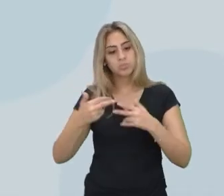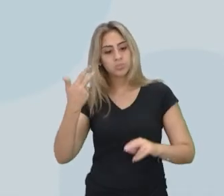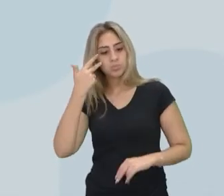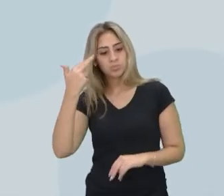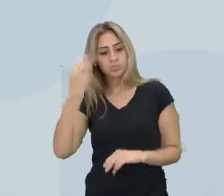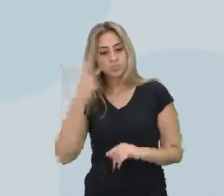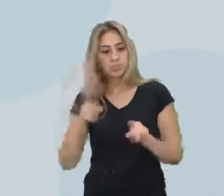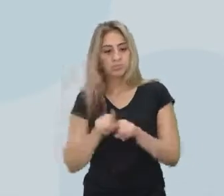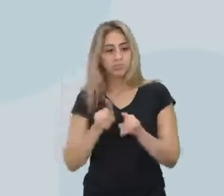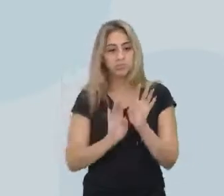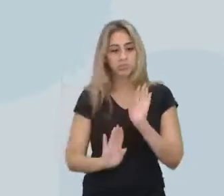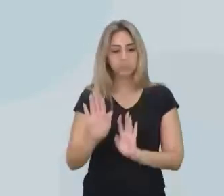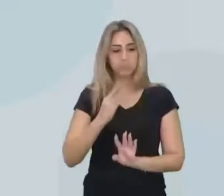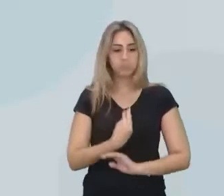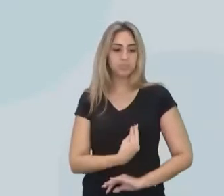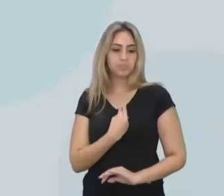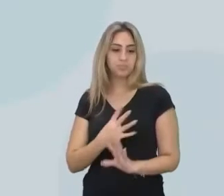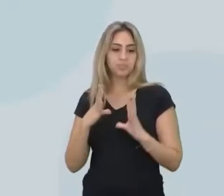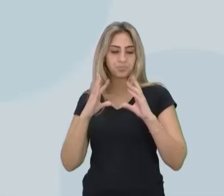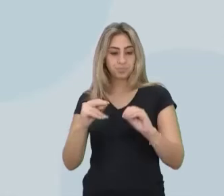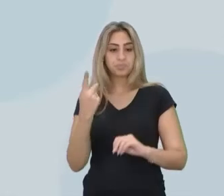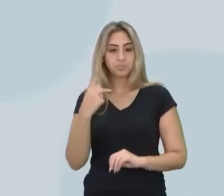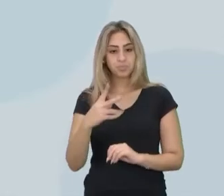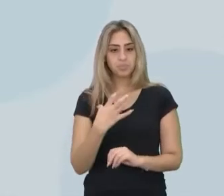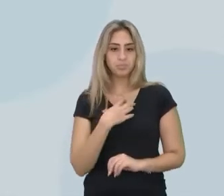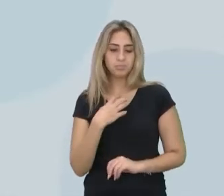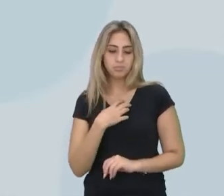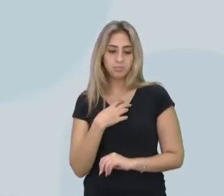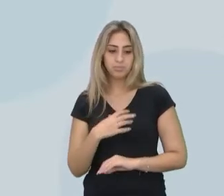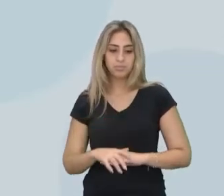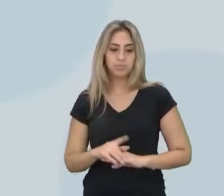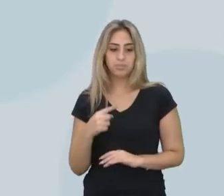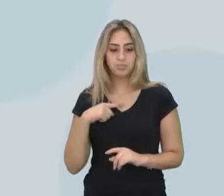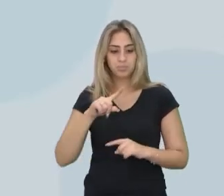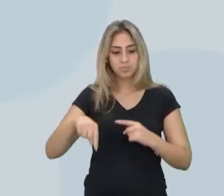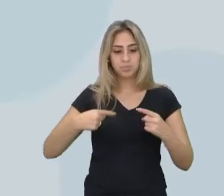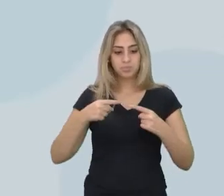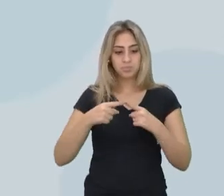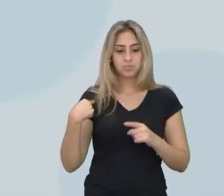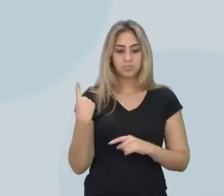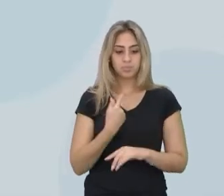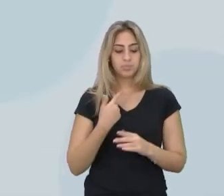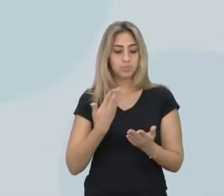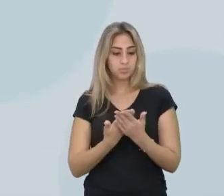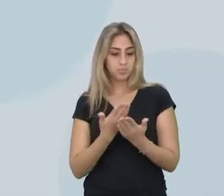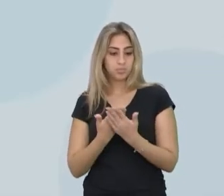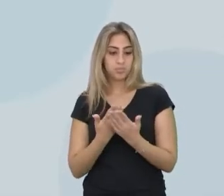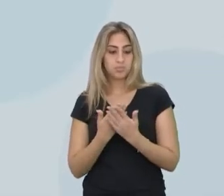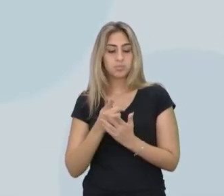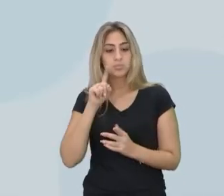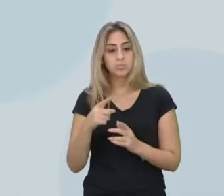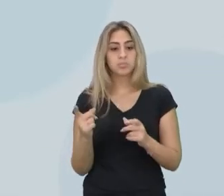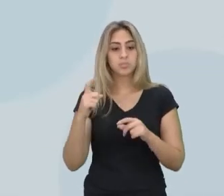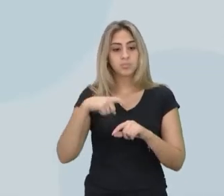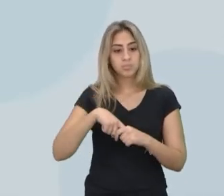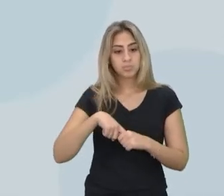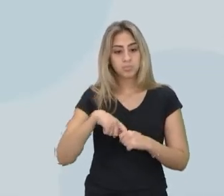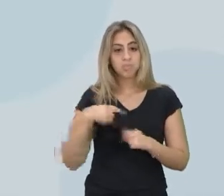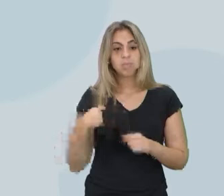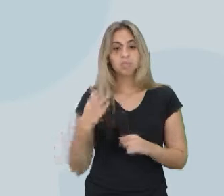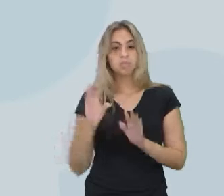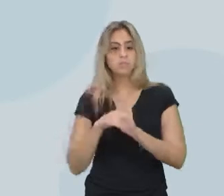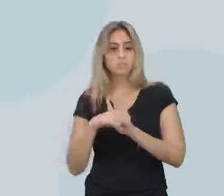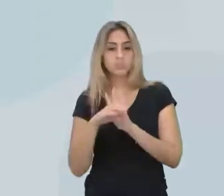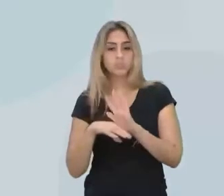naturais e a preservação da vida em todas as suas formas. O objetivo dessa nossa aula é retomar o conceito de